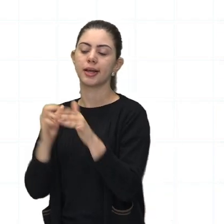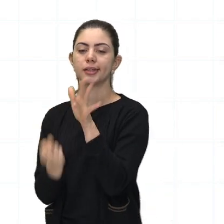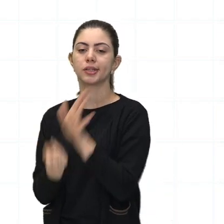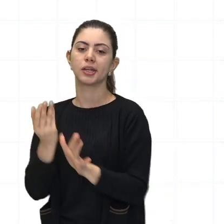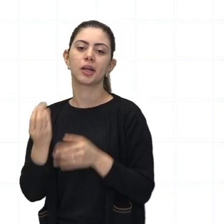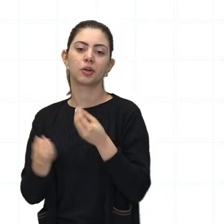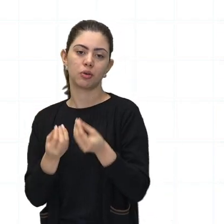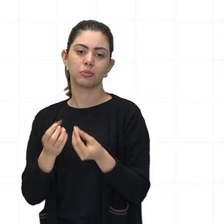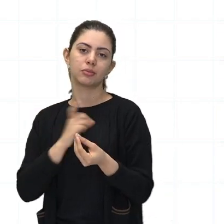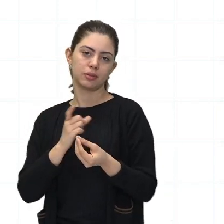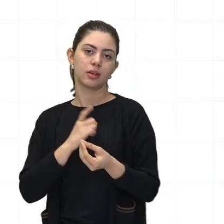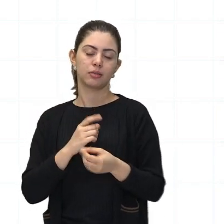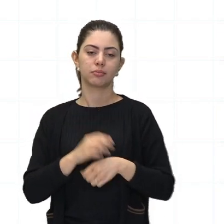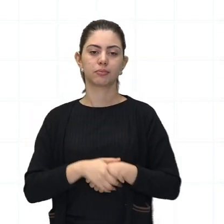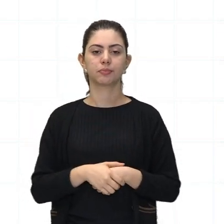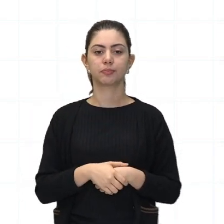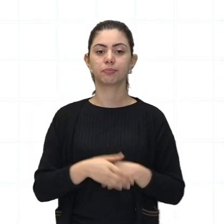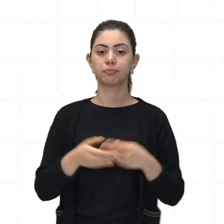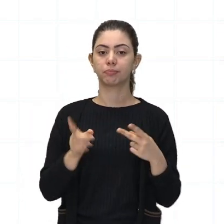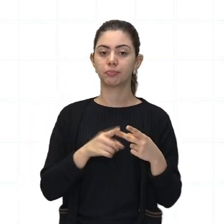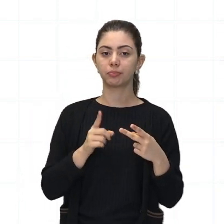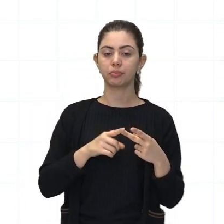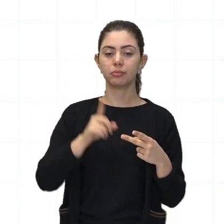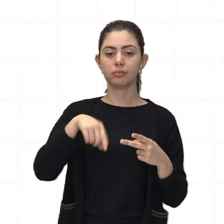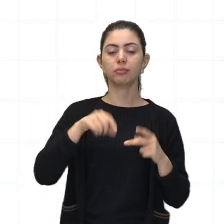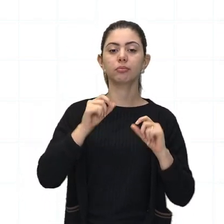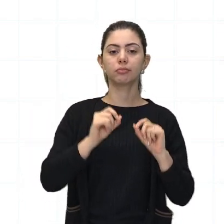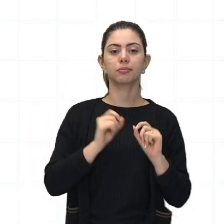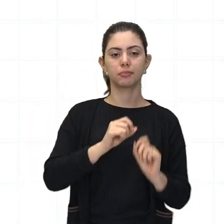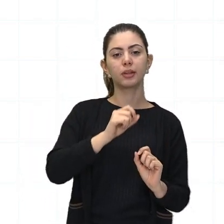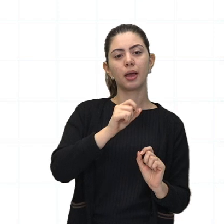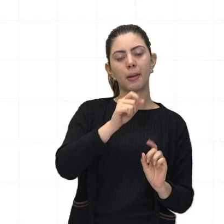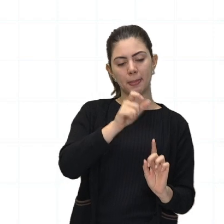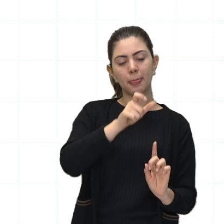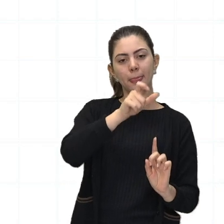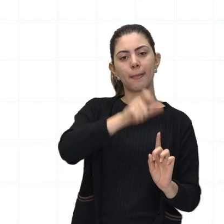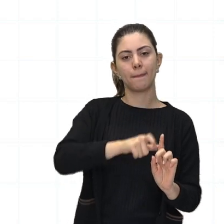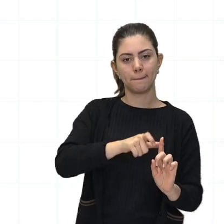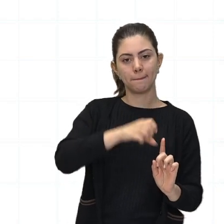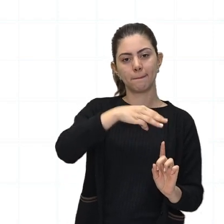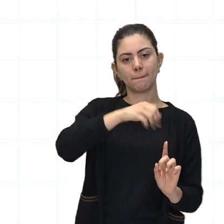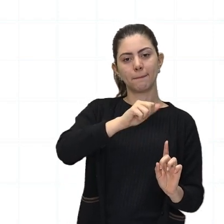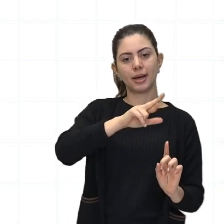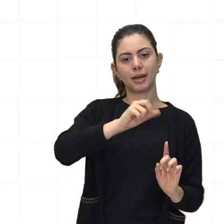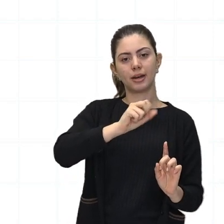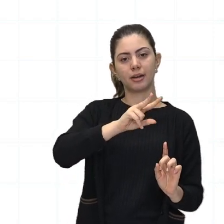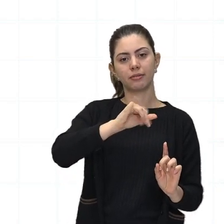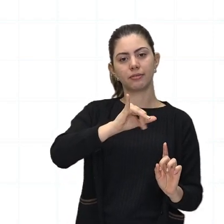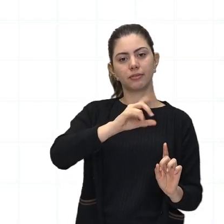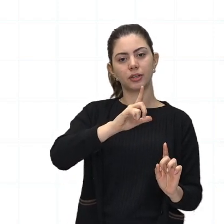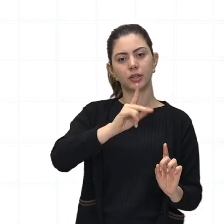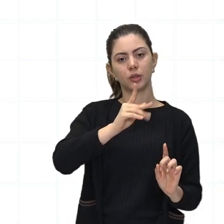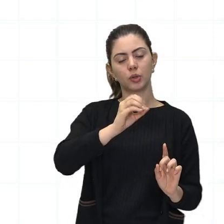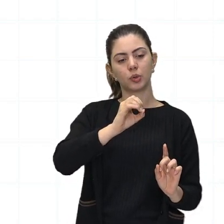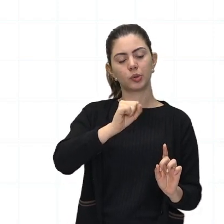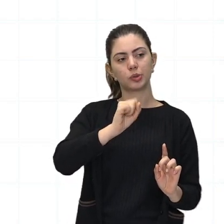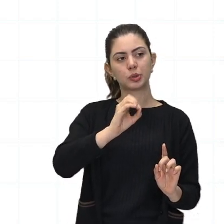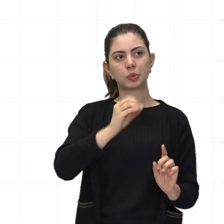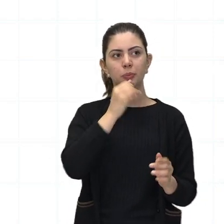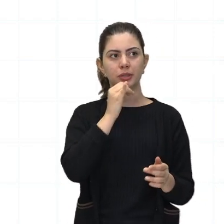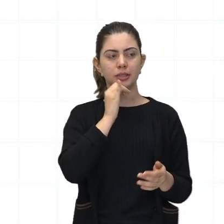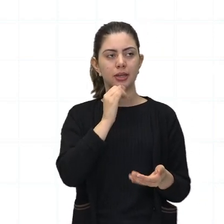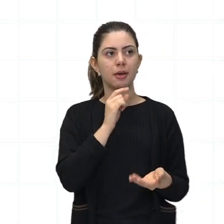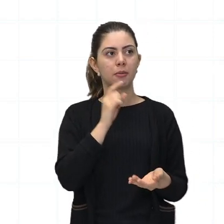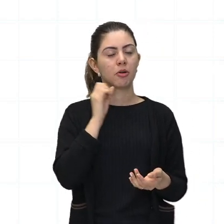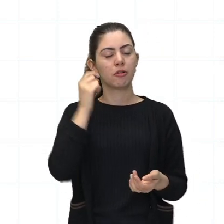também bastante. A presença do maravilhoso, que é esse elemento em que você acredita, mas você não sabe se ele é real. Ele é real